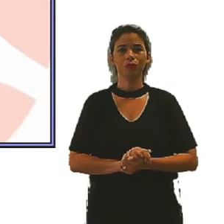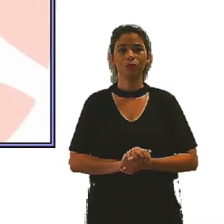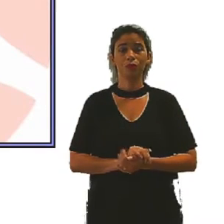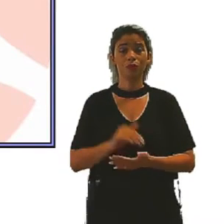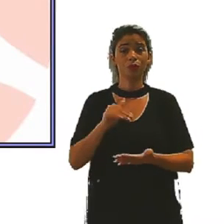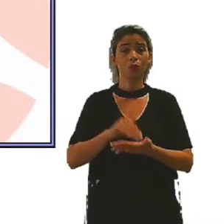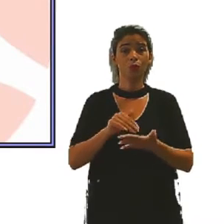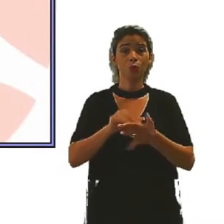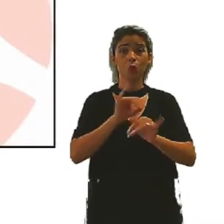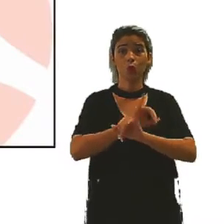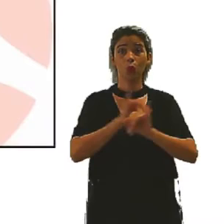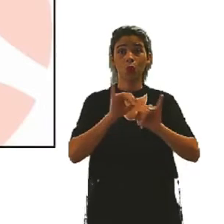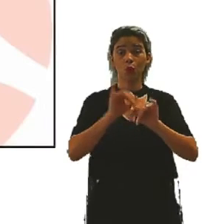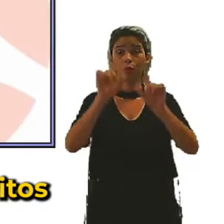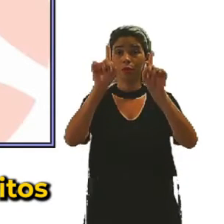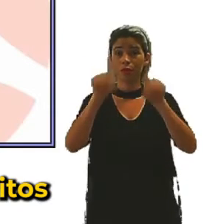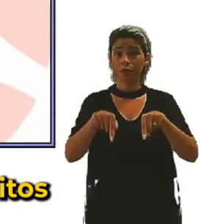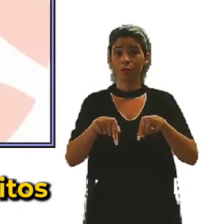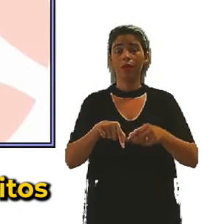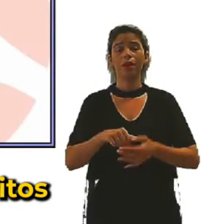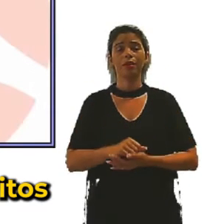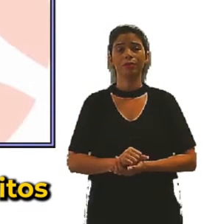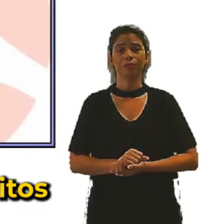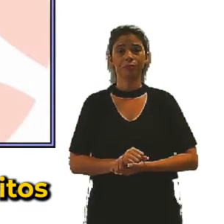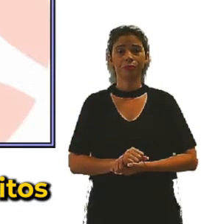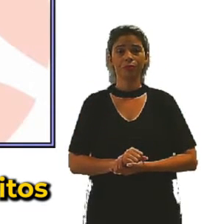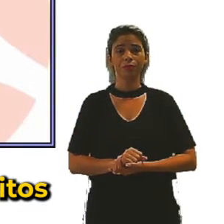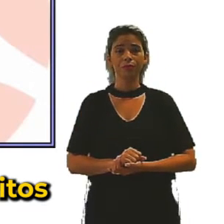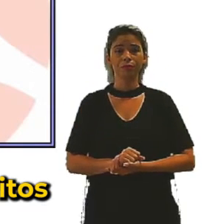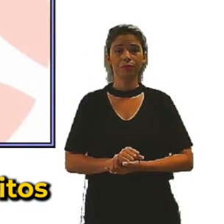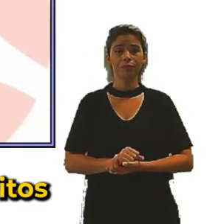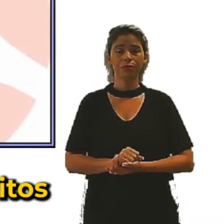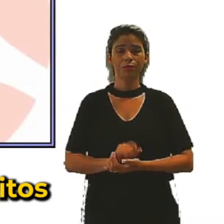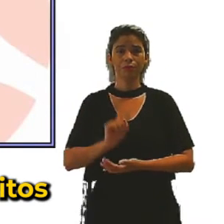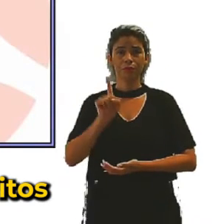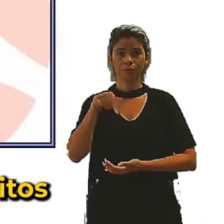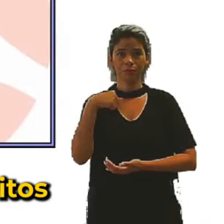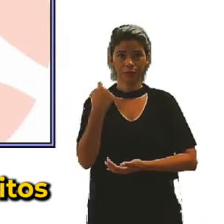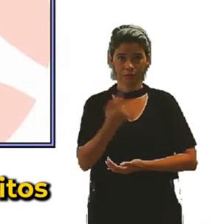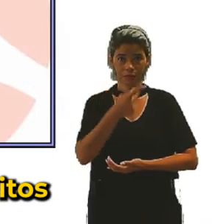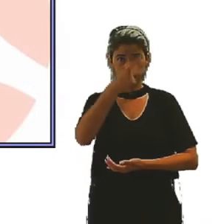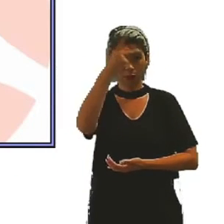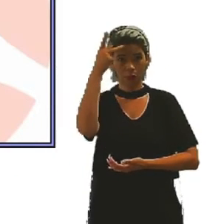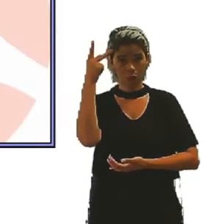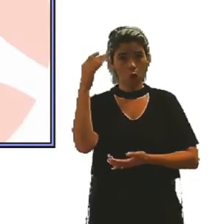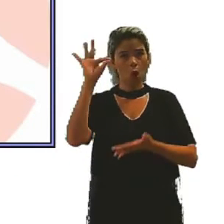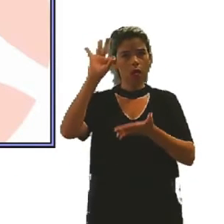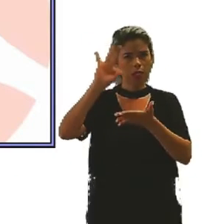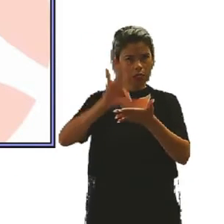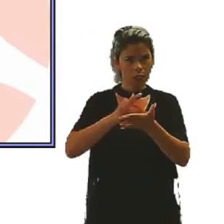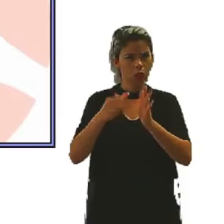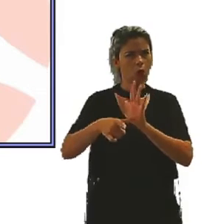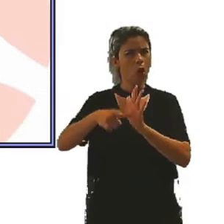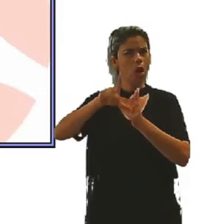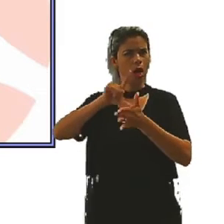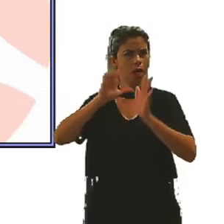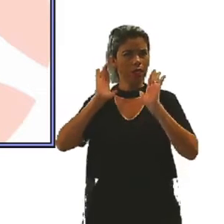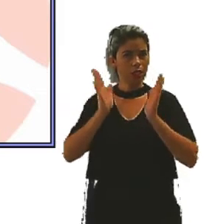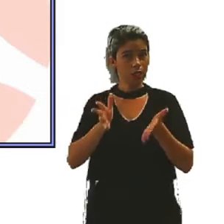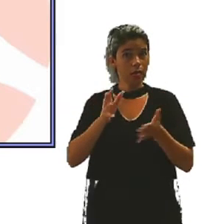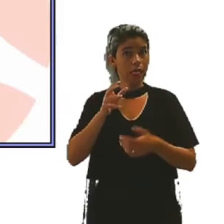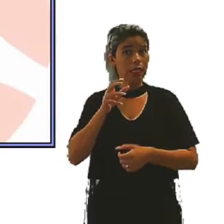último recadinho que nós temos para vocês, que são inscritos,